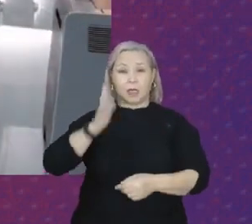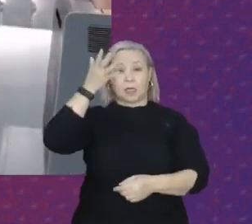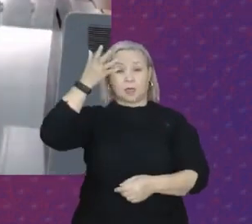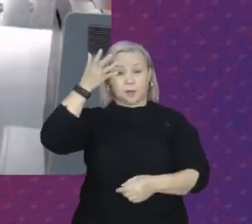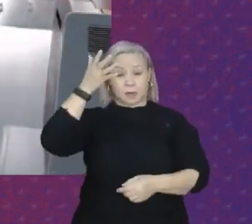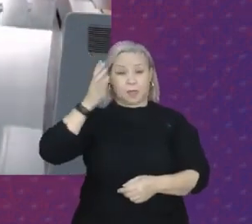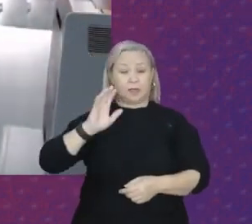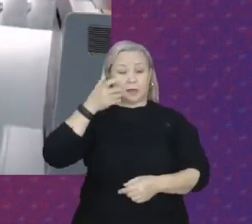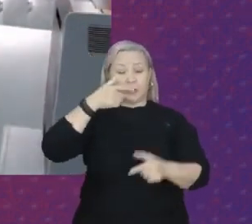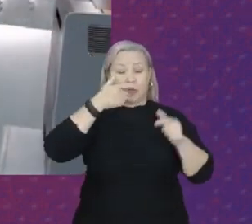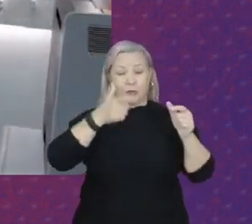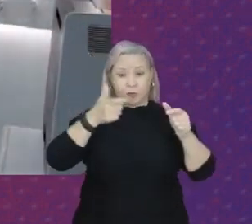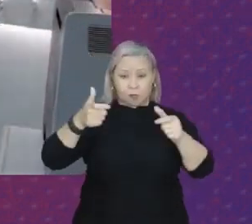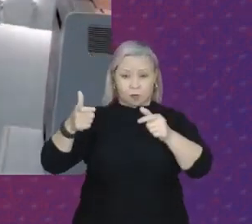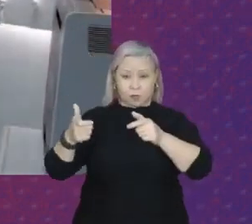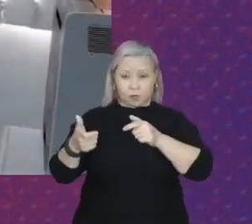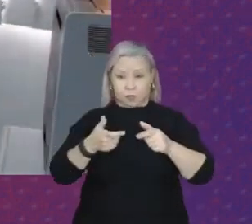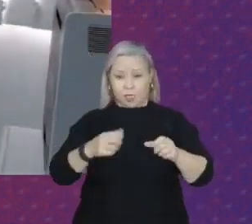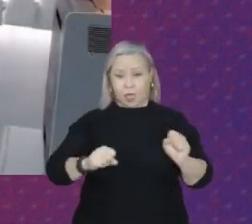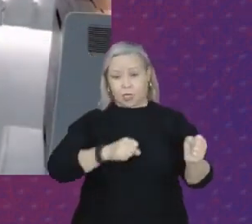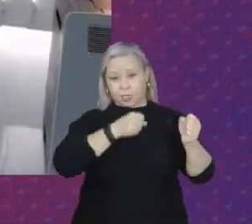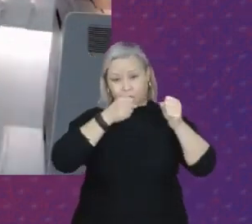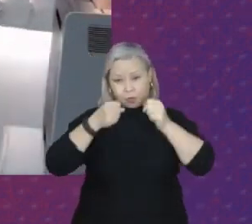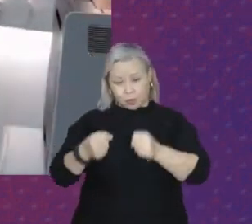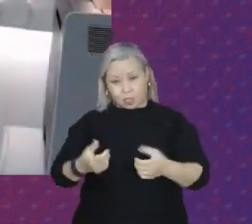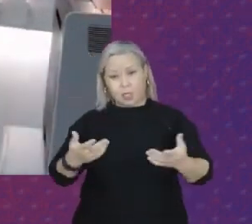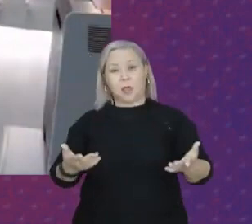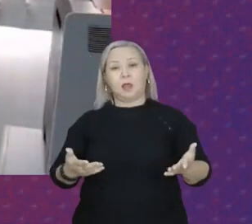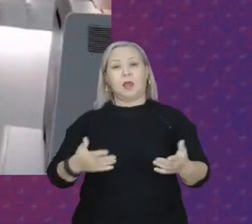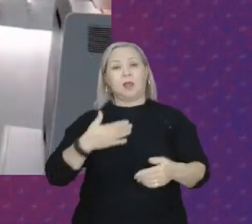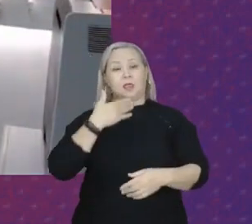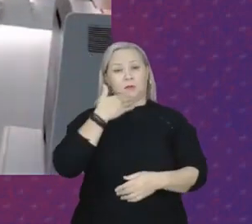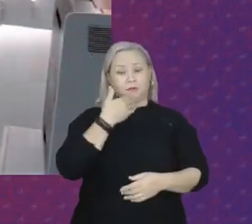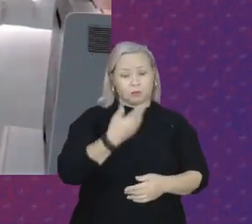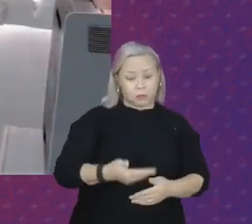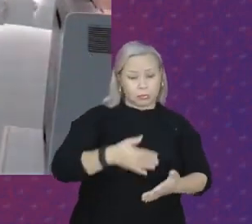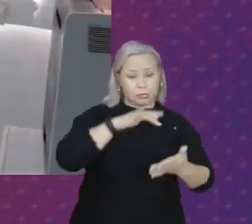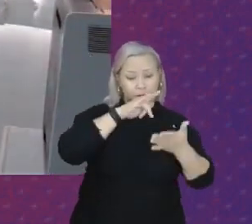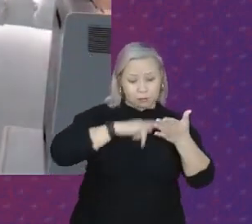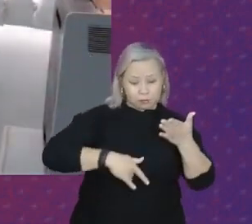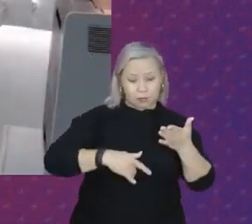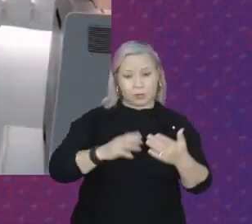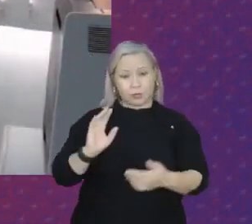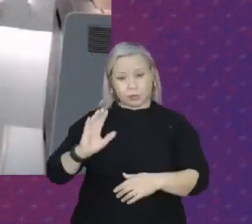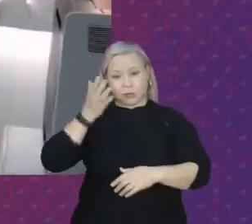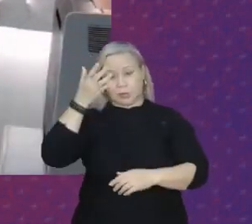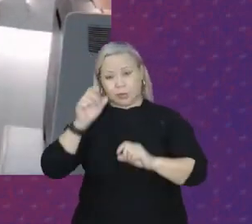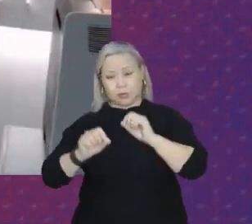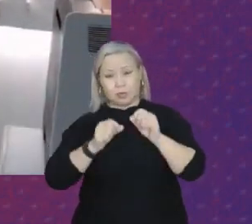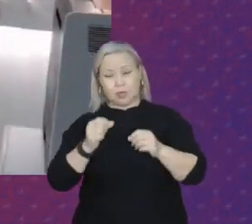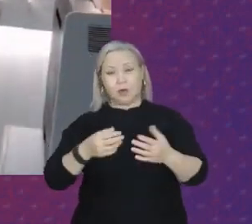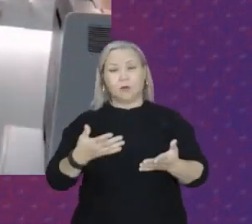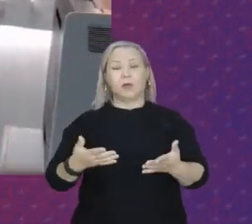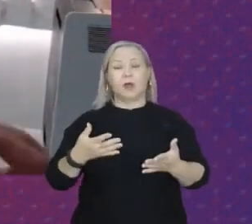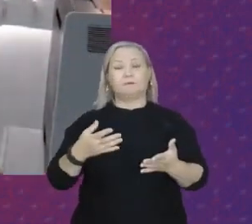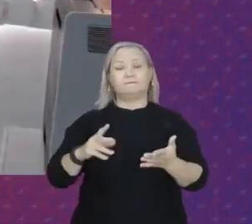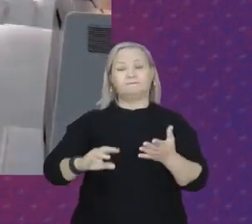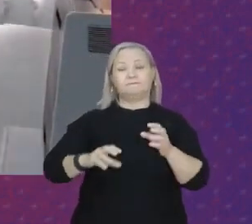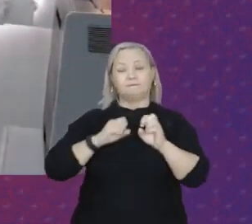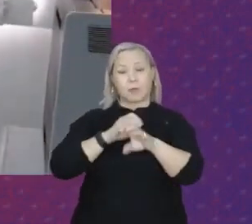nos espaços de poder e de deliberações e de tomada de decisão na educação.